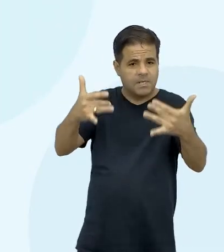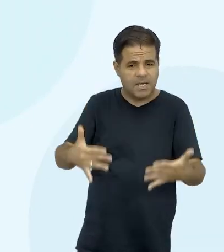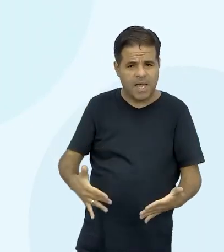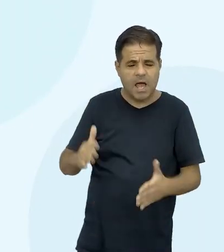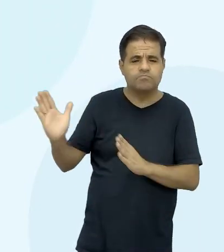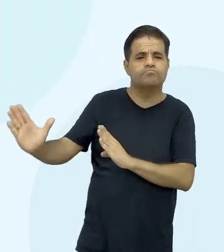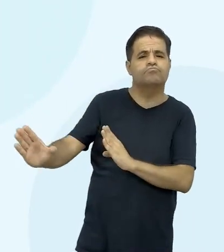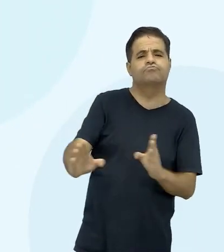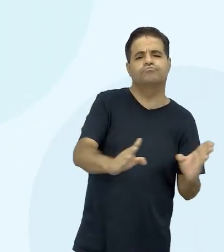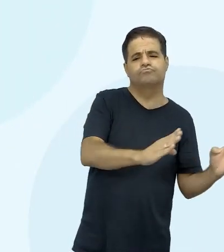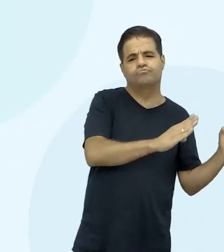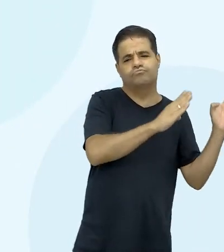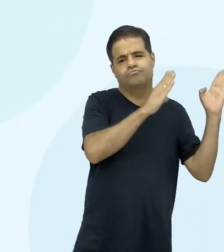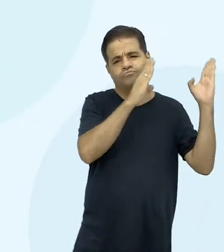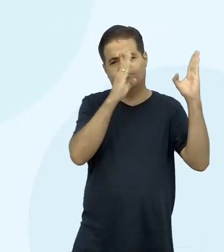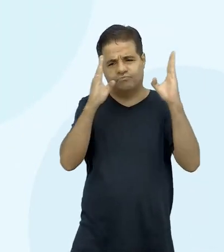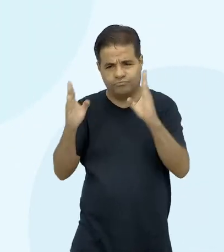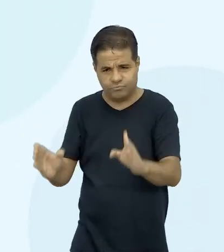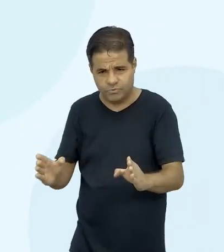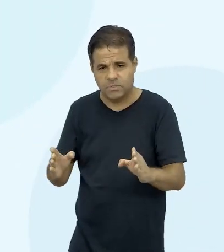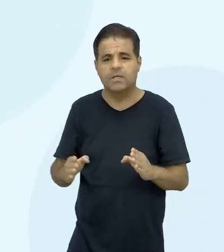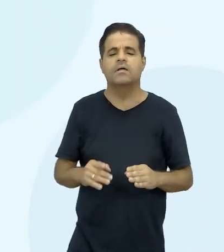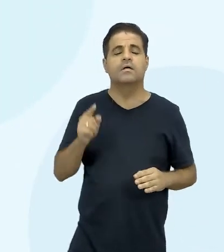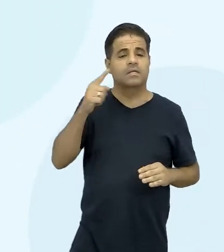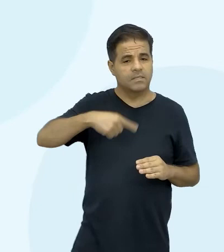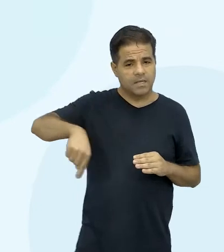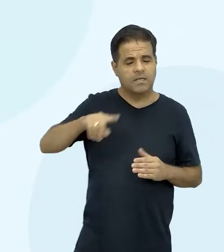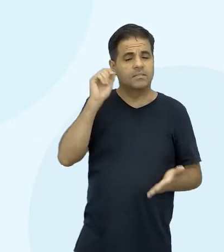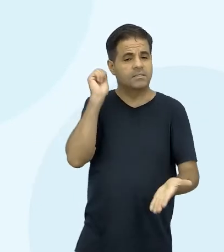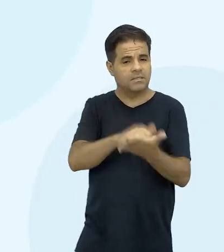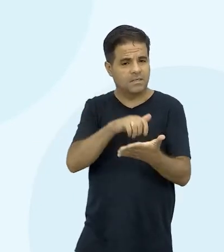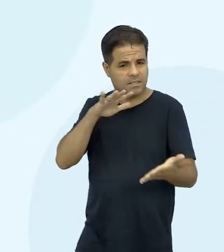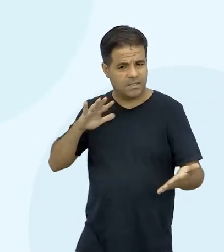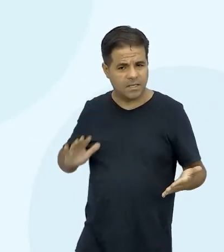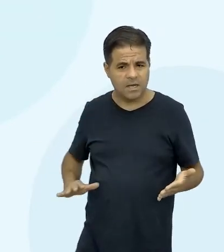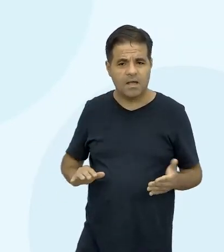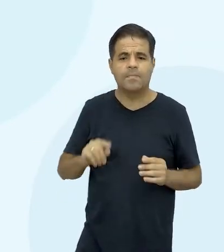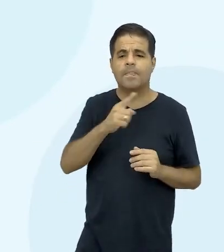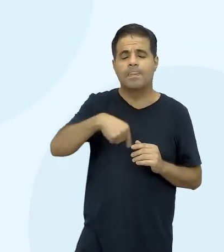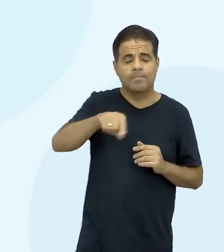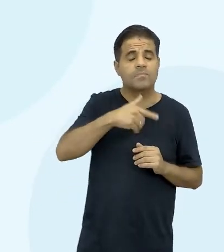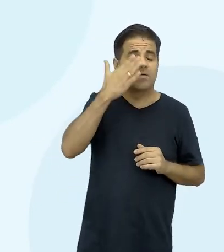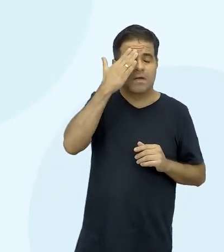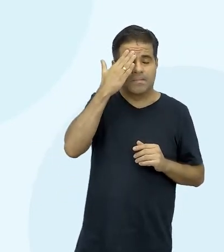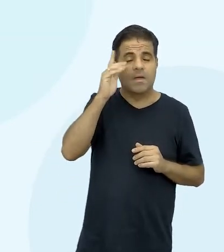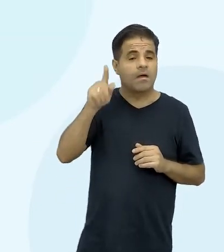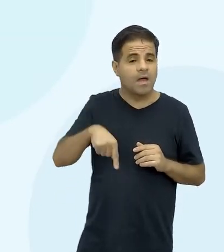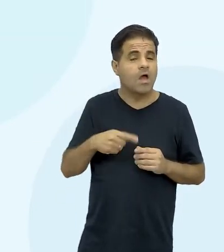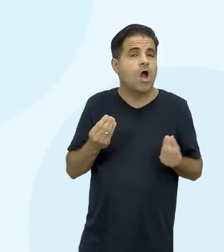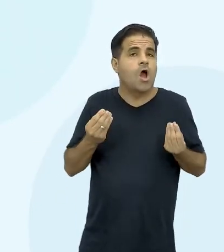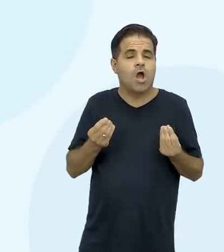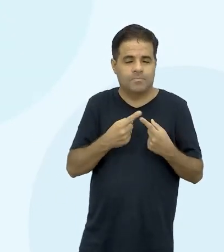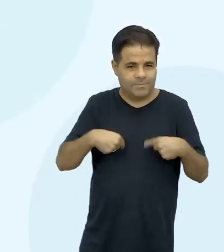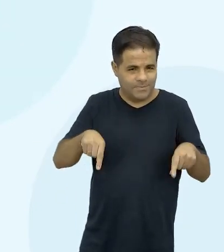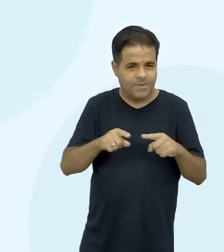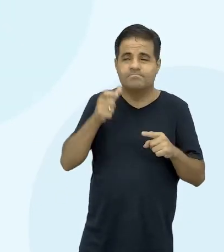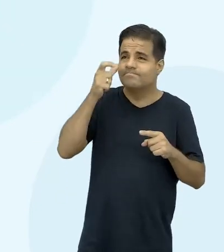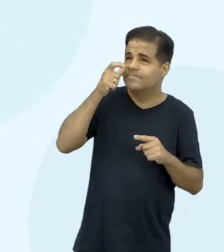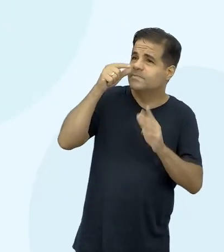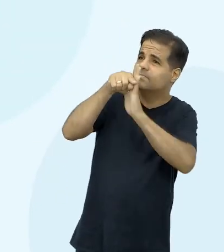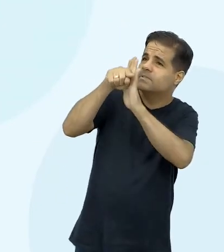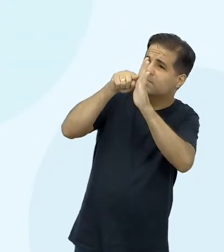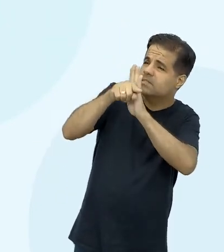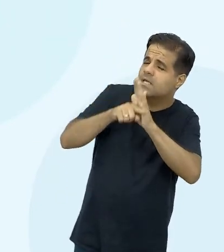ao longo também dessas atividades é como a gente pesquisar